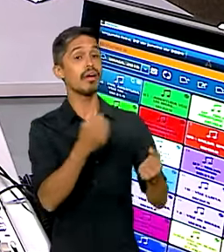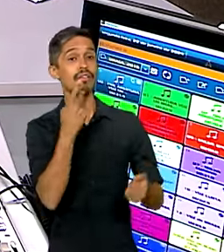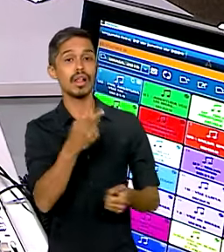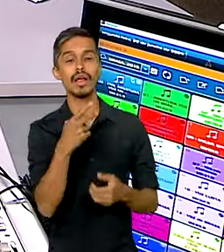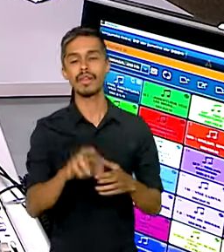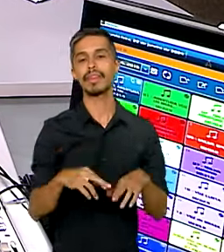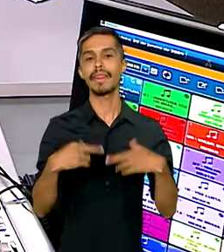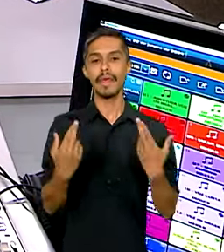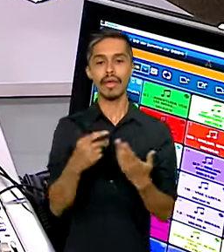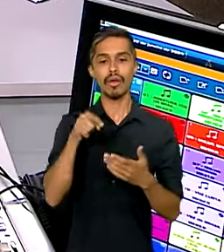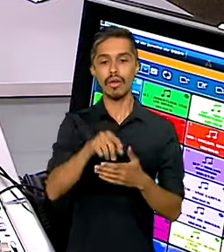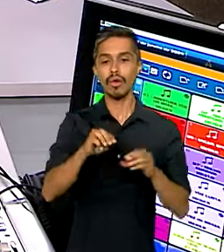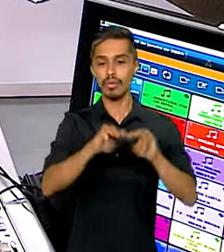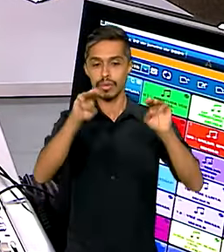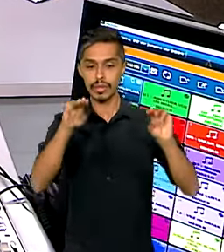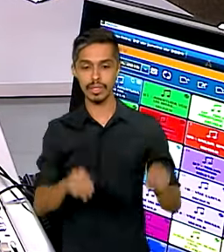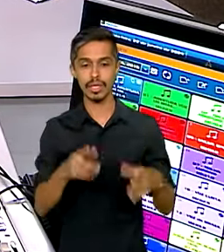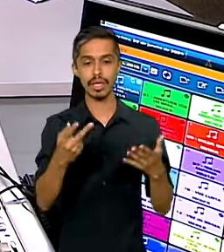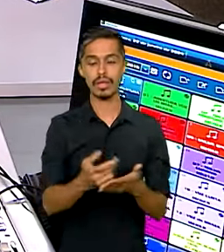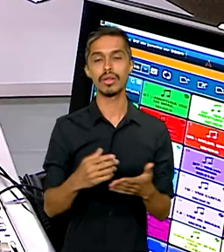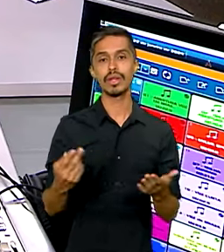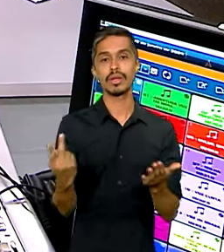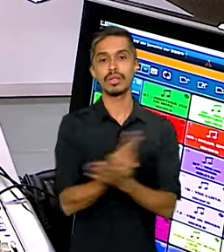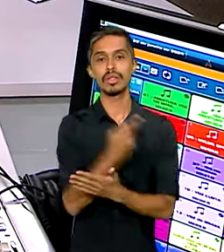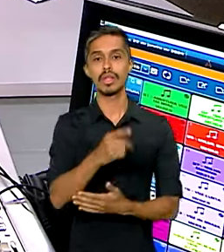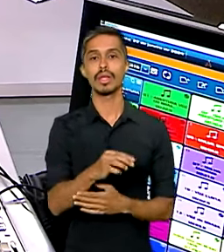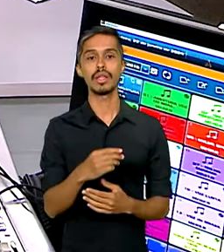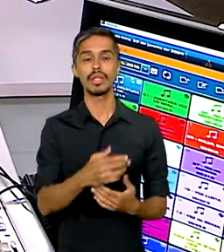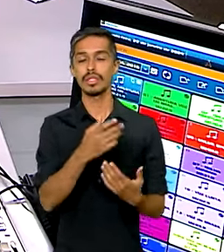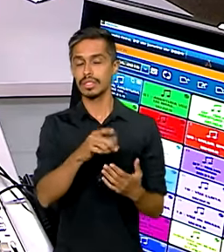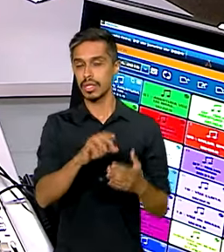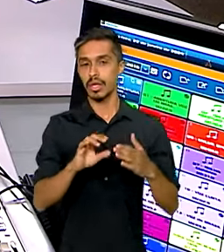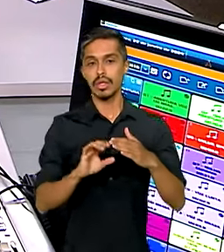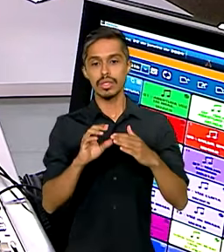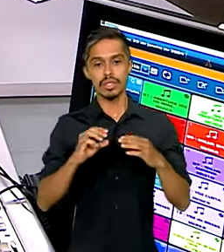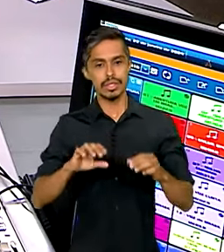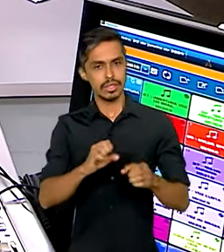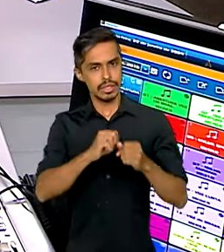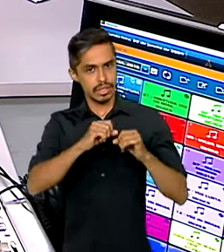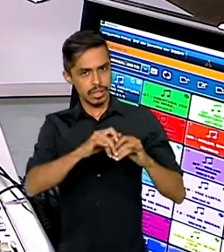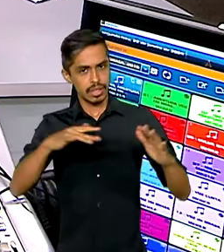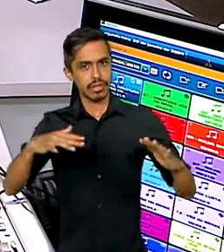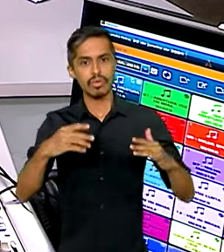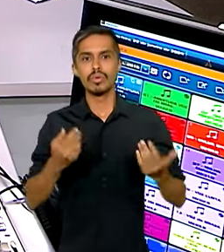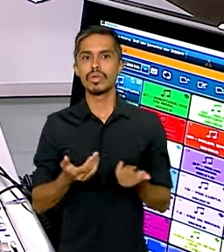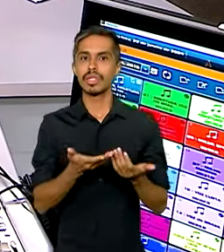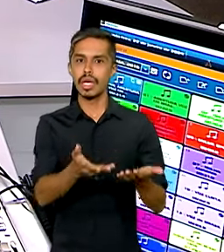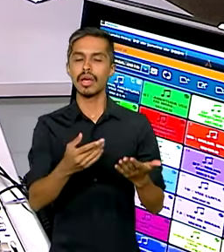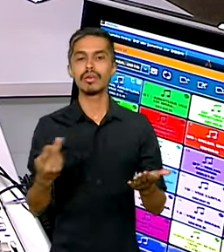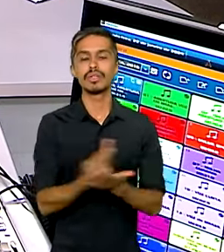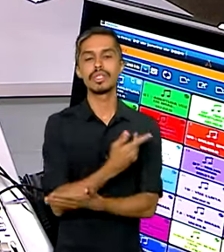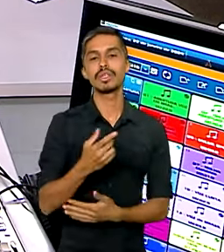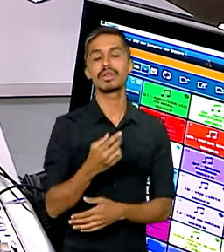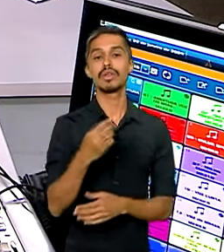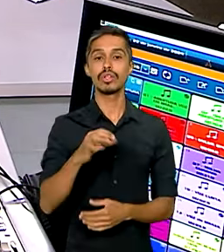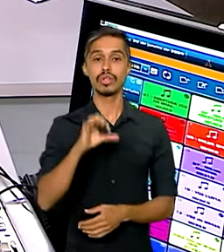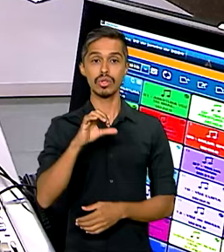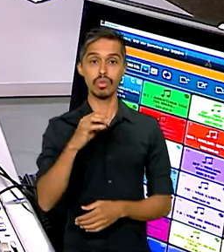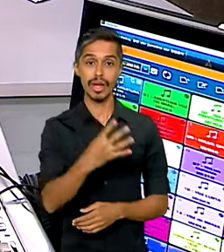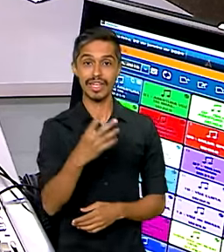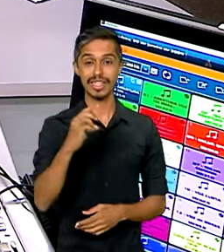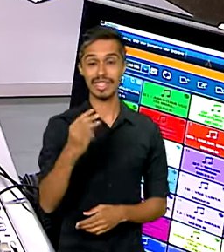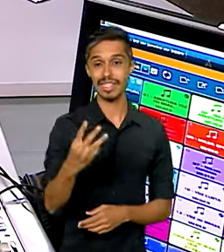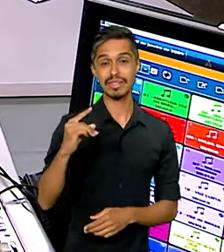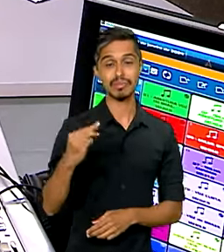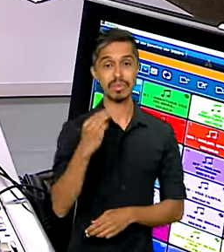Museu da Democracia, que será construído na Esplanada dos Ministérios em Brasília. Tem um investimento aí previsto de 40 milhões de reais. Quais são os passos